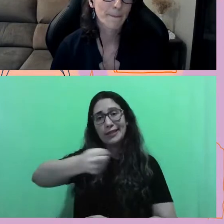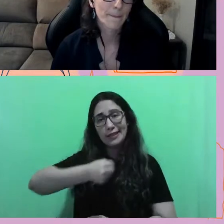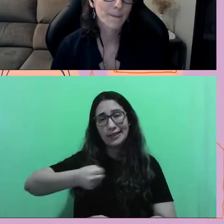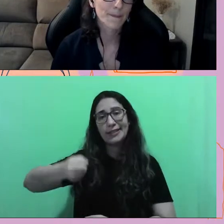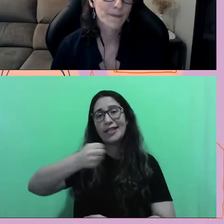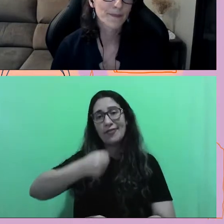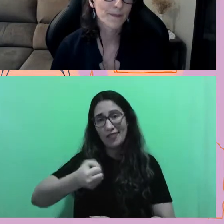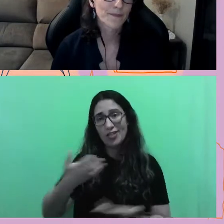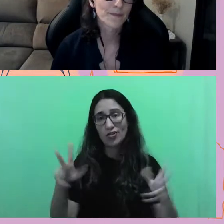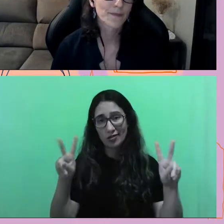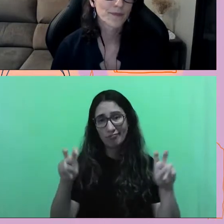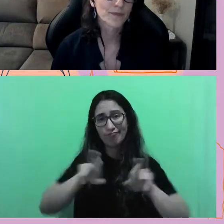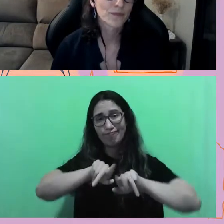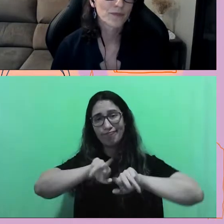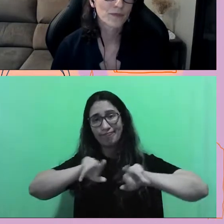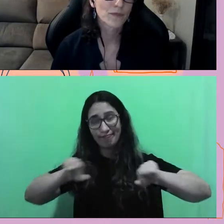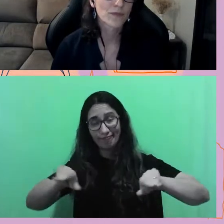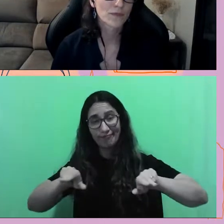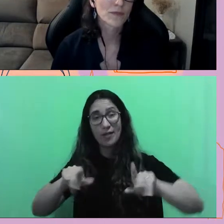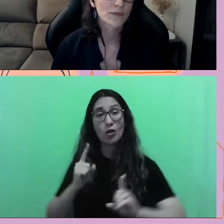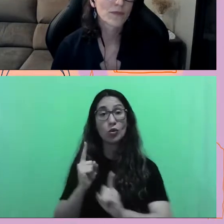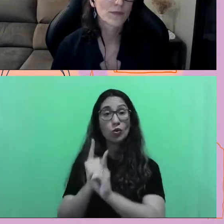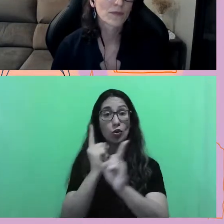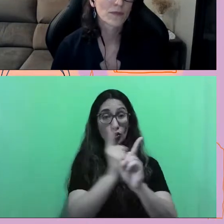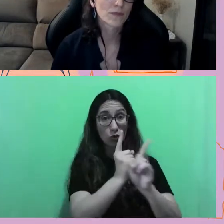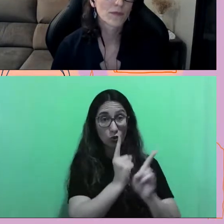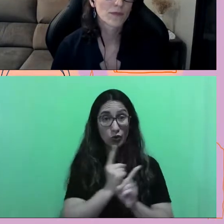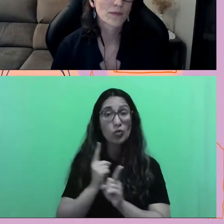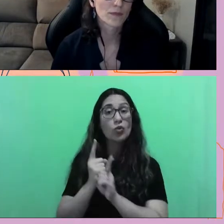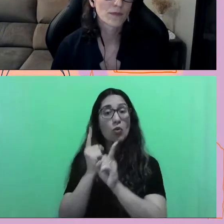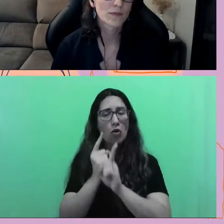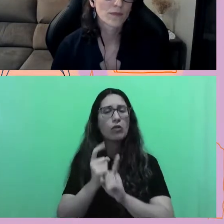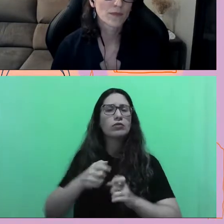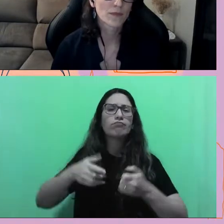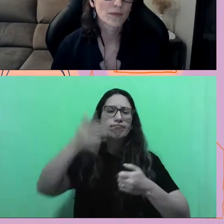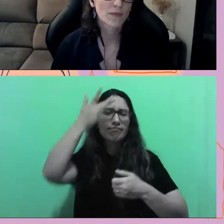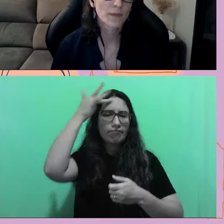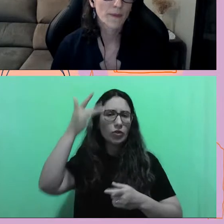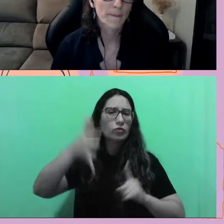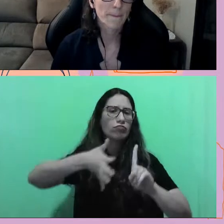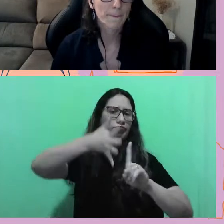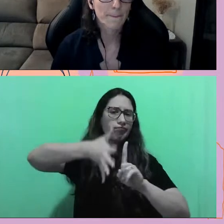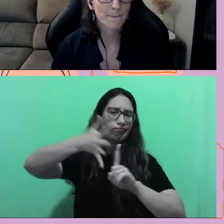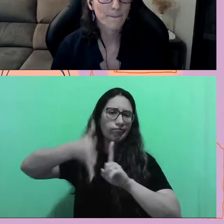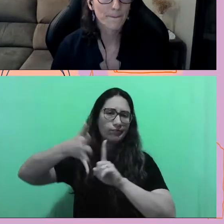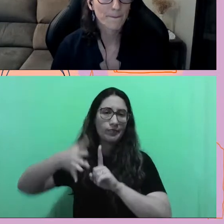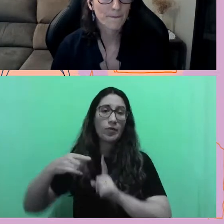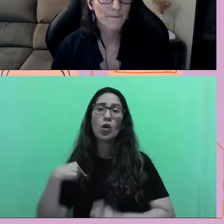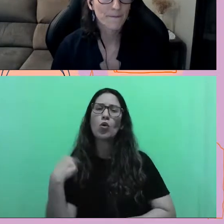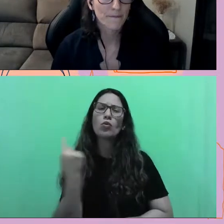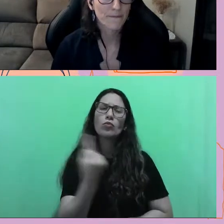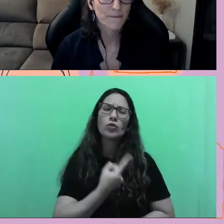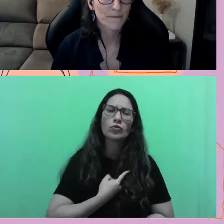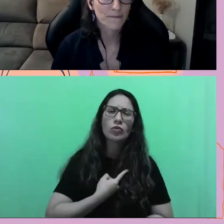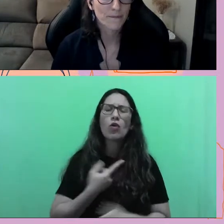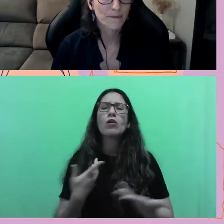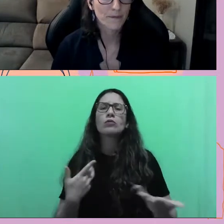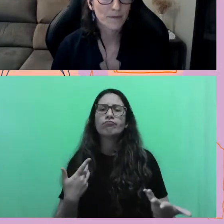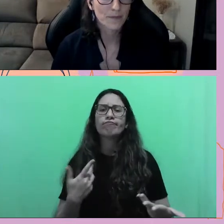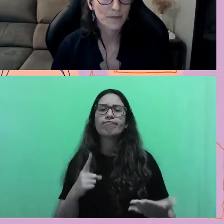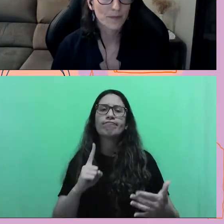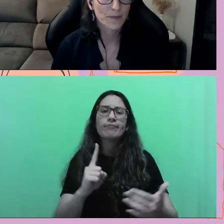nossos encontros isso é possível de acontecer, uma pessoa contar e tudo mais. E como é que a gente acolhe esse